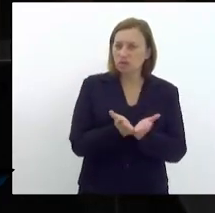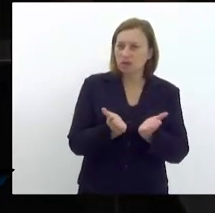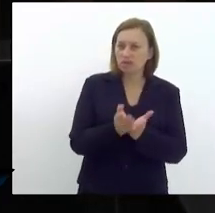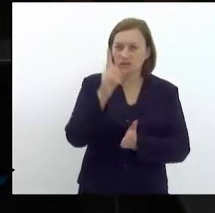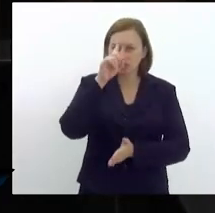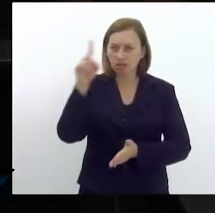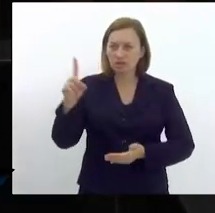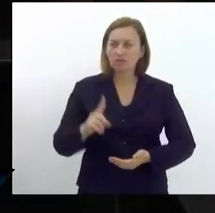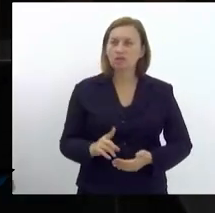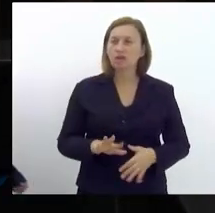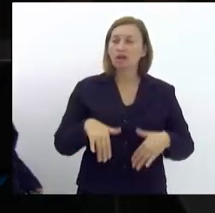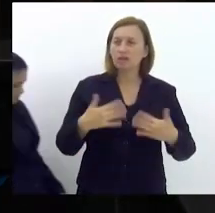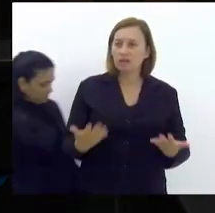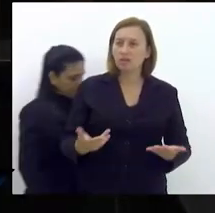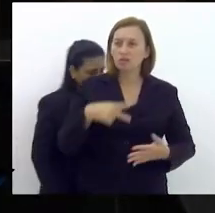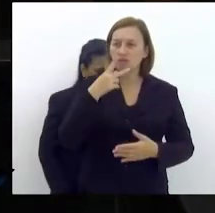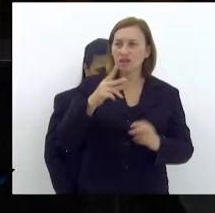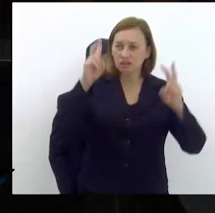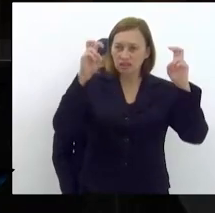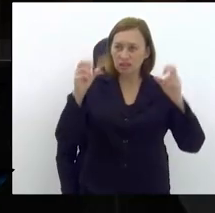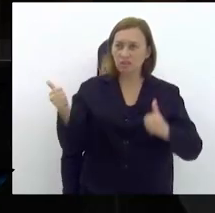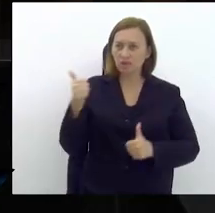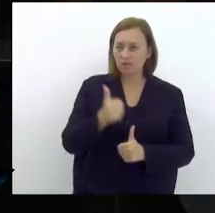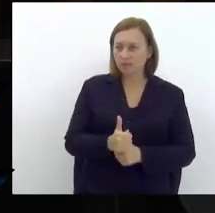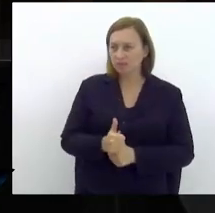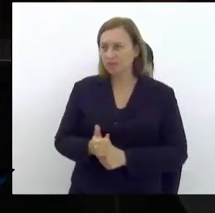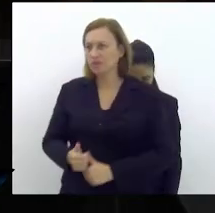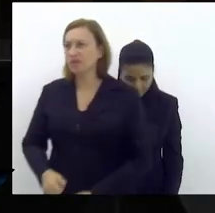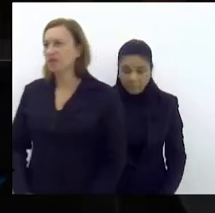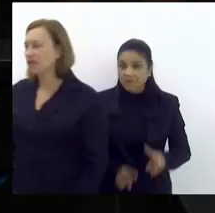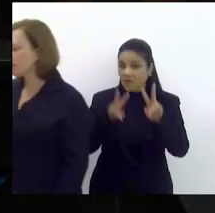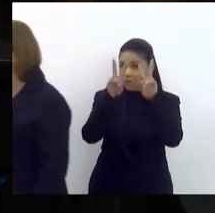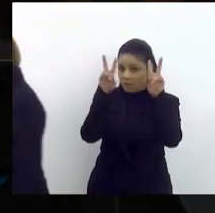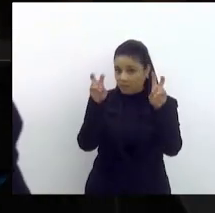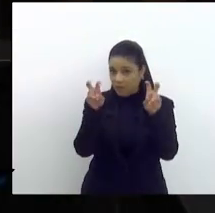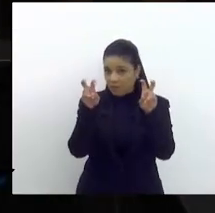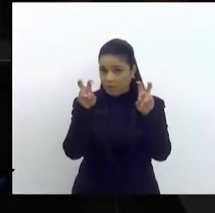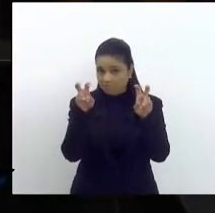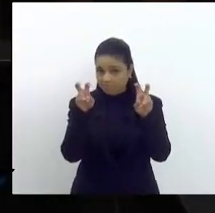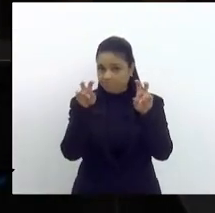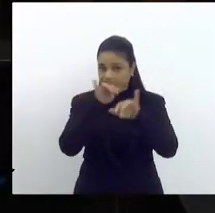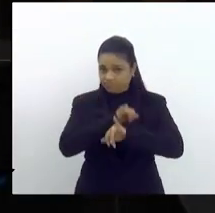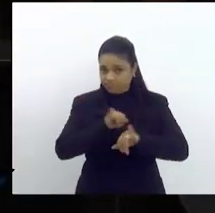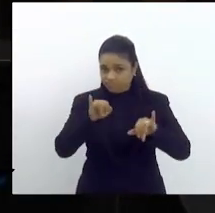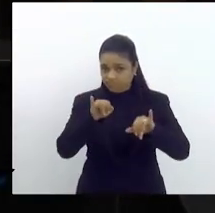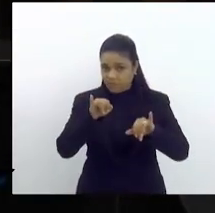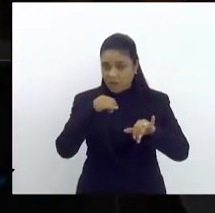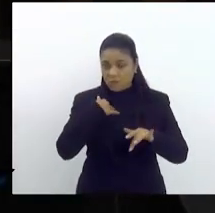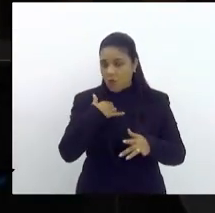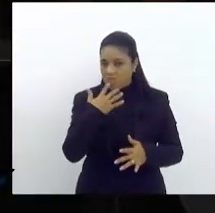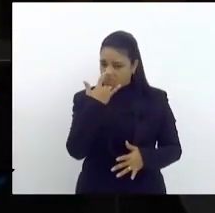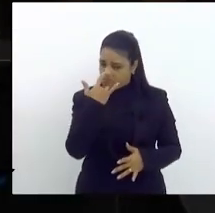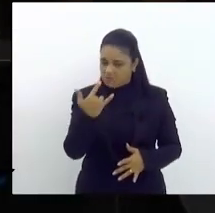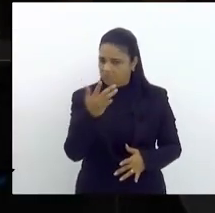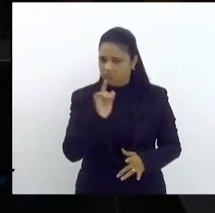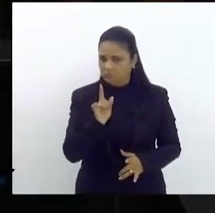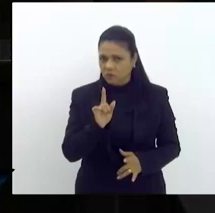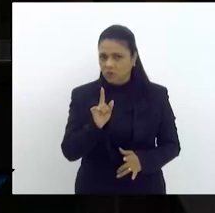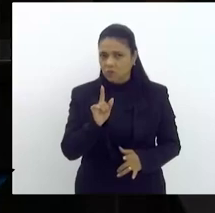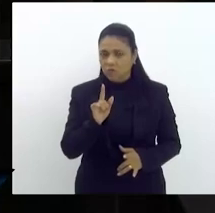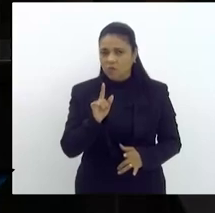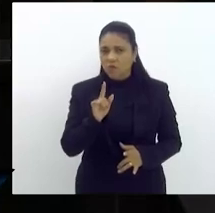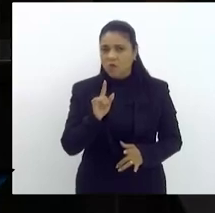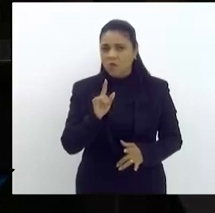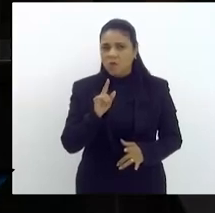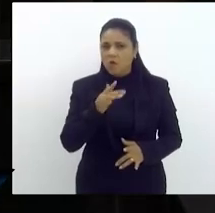Então tá trazendo esse tema que não é um tema que me Encante porque